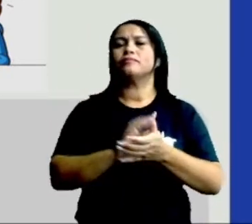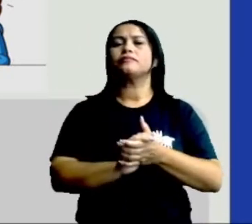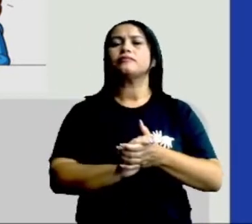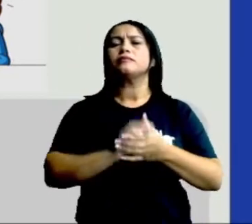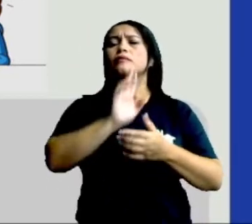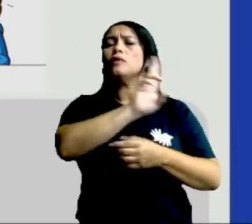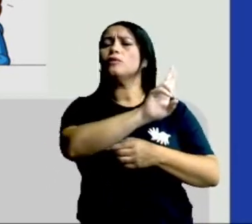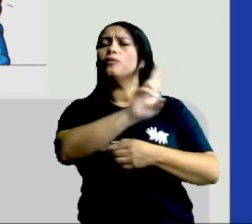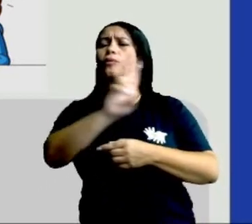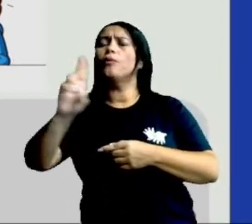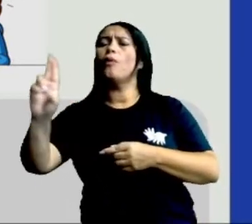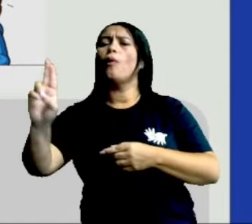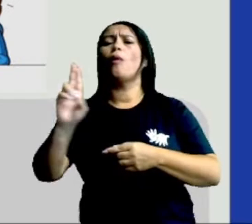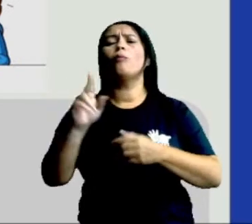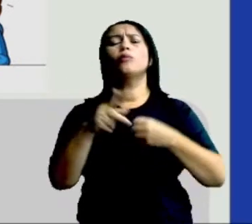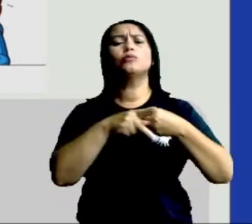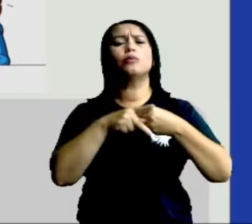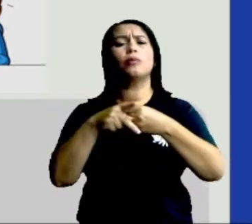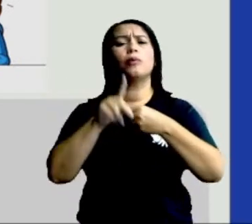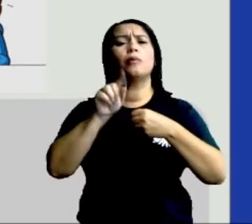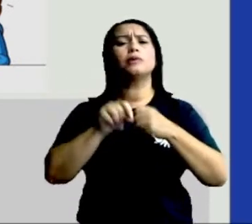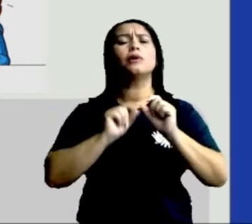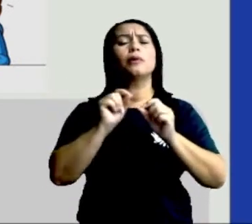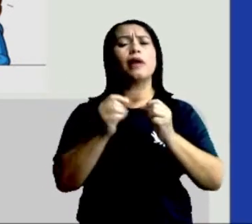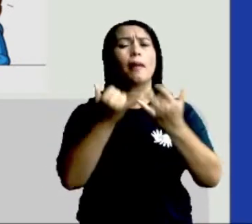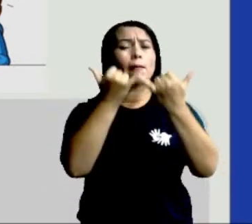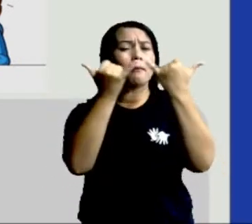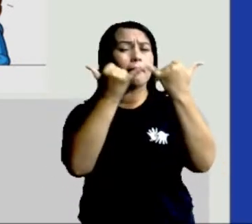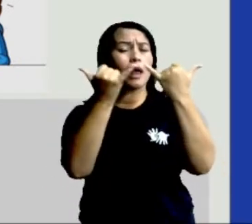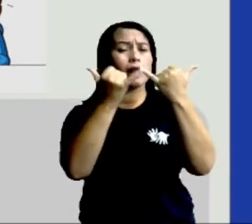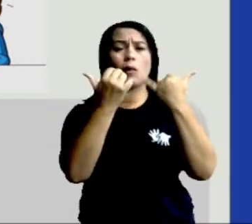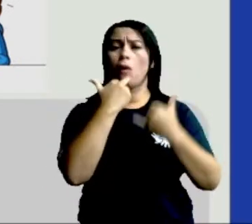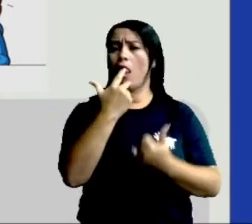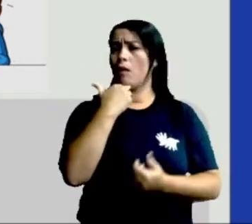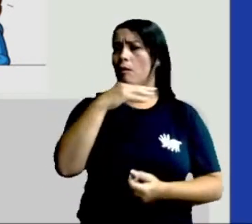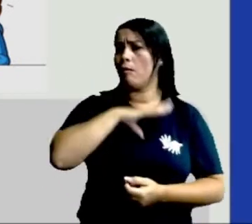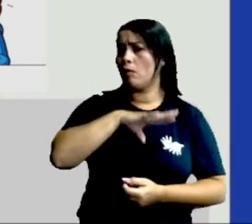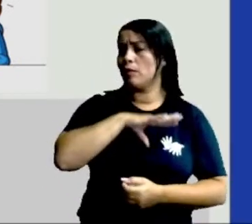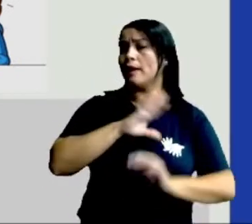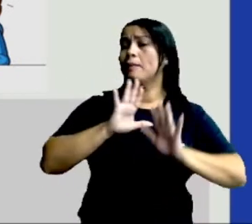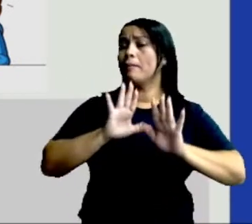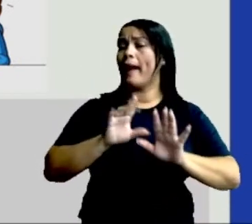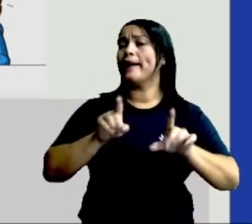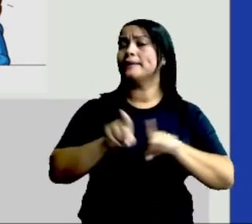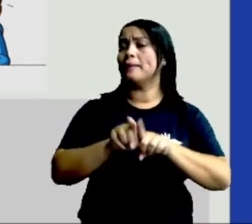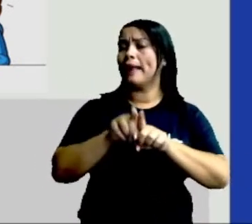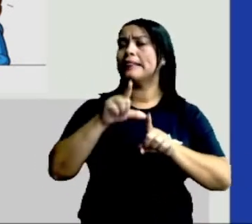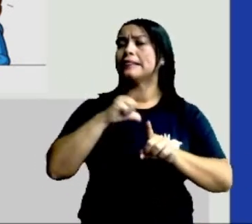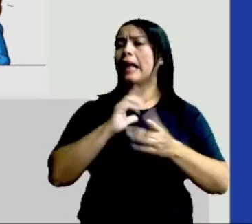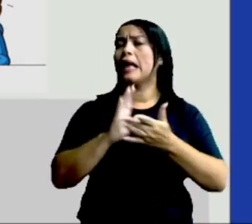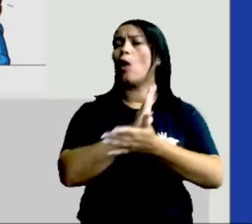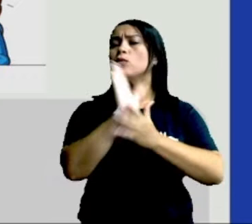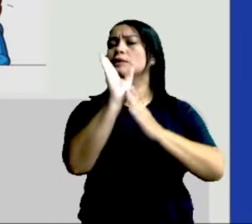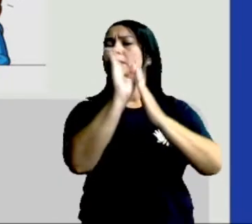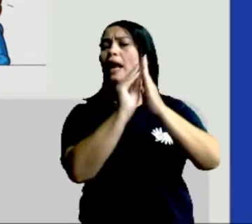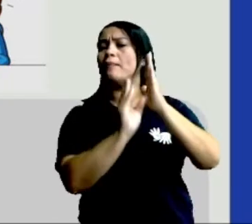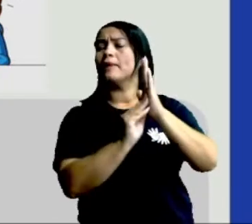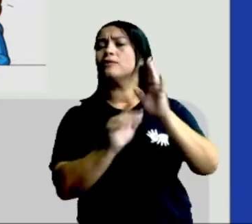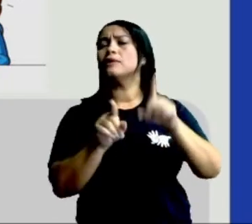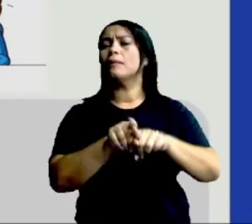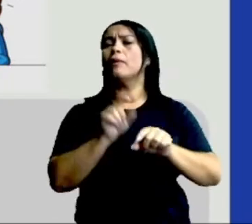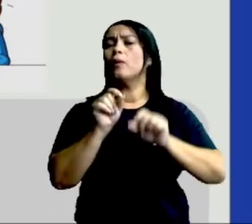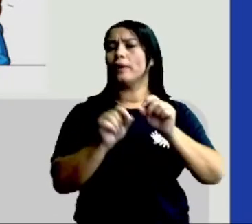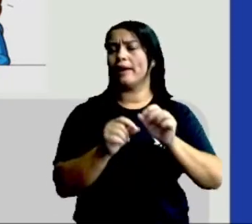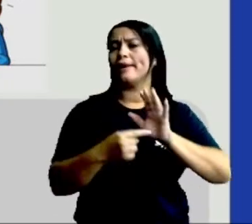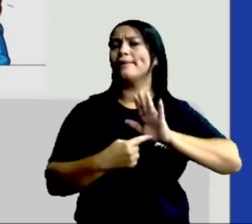esses pronomes são muito semelhantes à língua portuguesa, mas há elementos distintivos